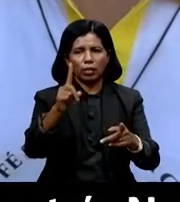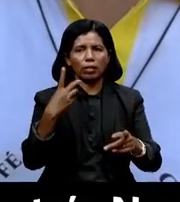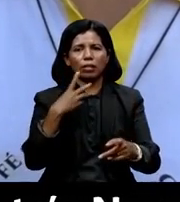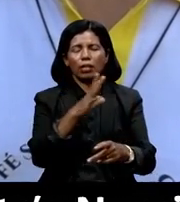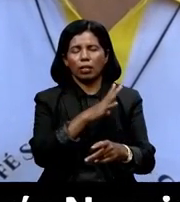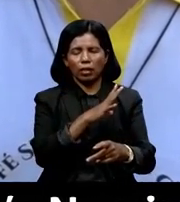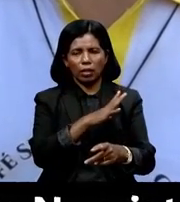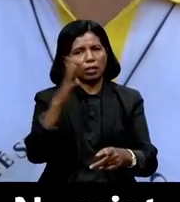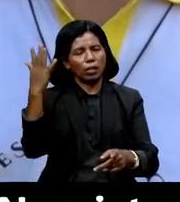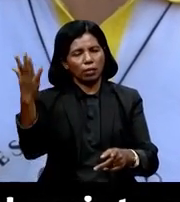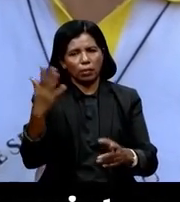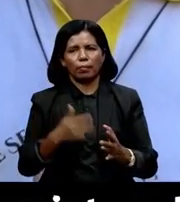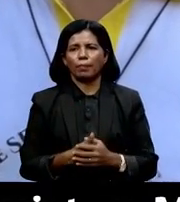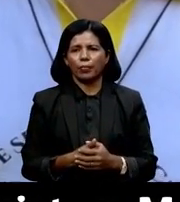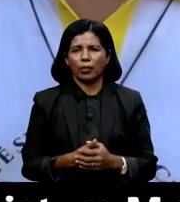nia ne ba